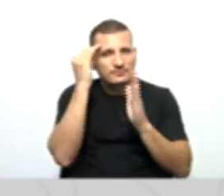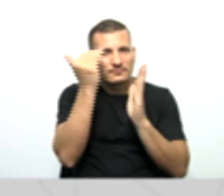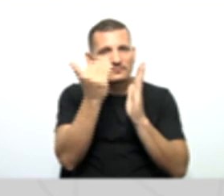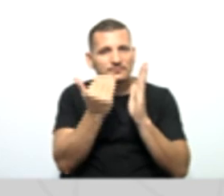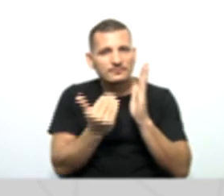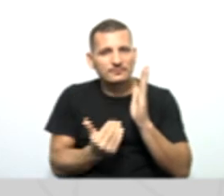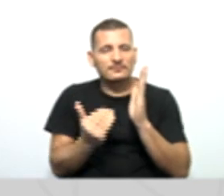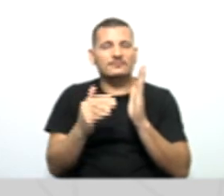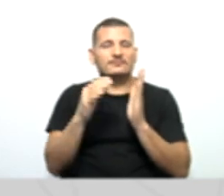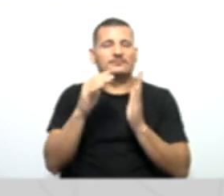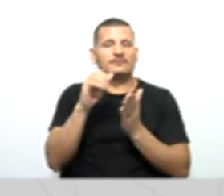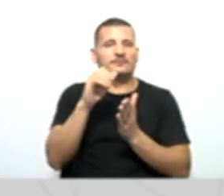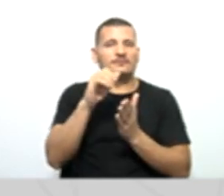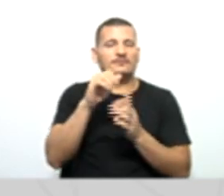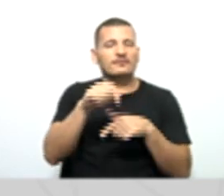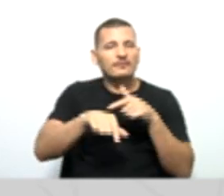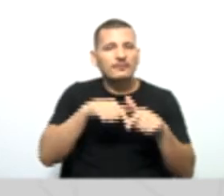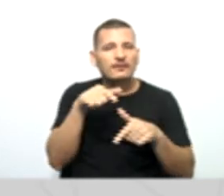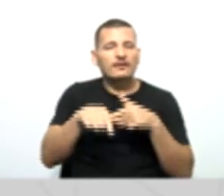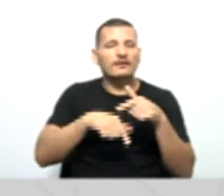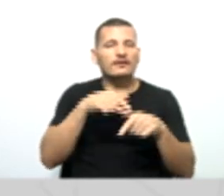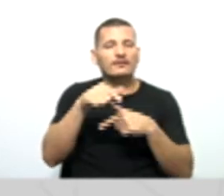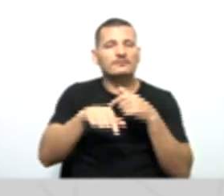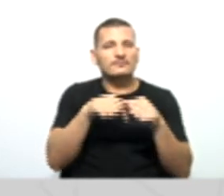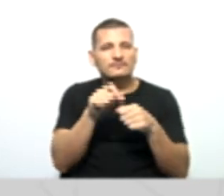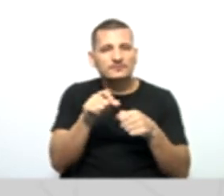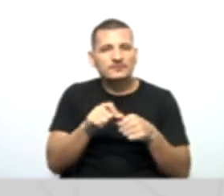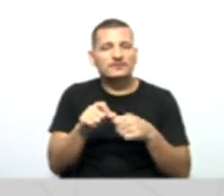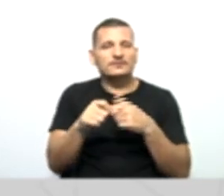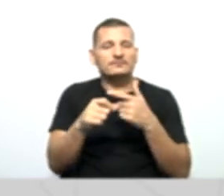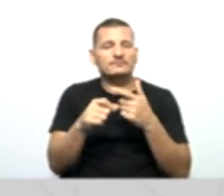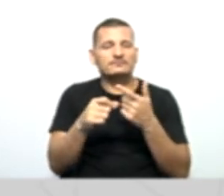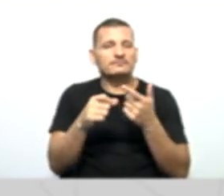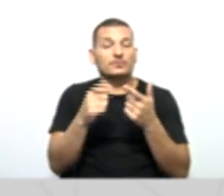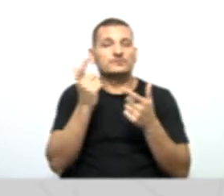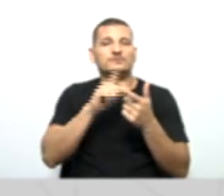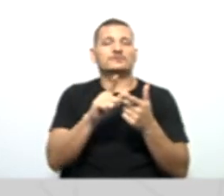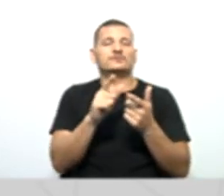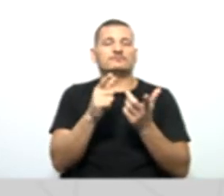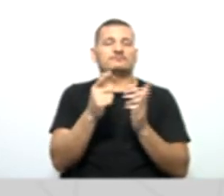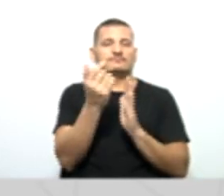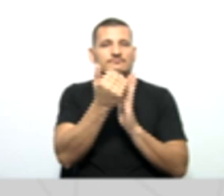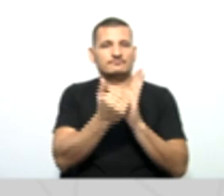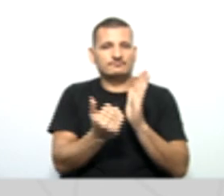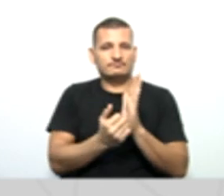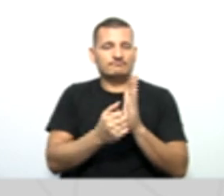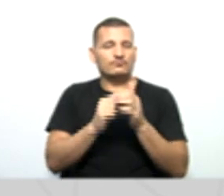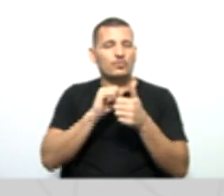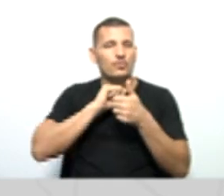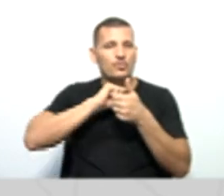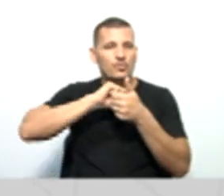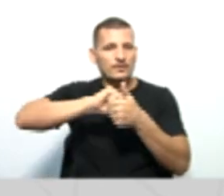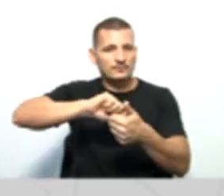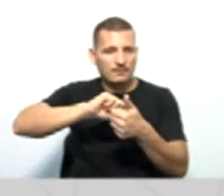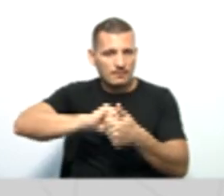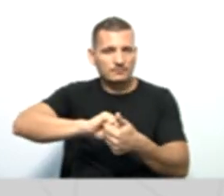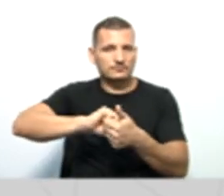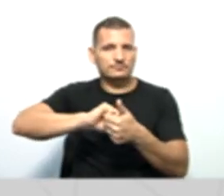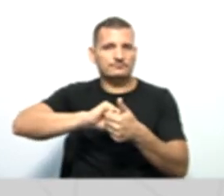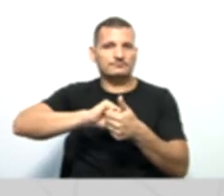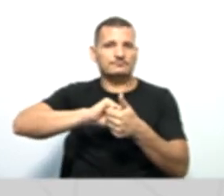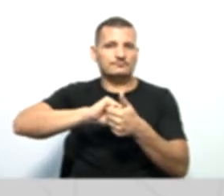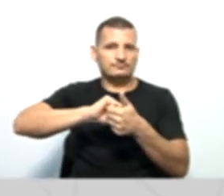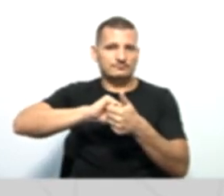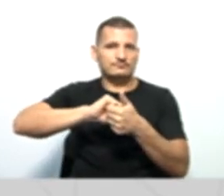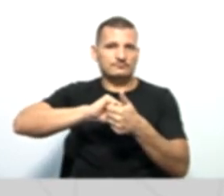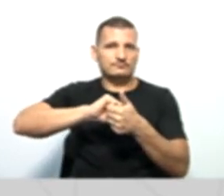as atividades que você tem que fazer para poder conseguir realizar um escopo com qualidade, um escopo que atenda o